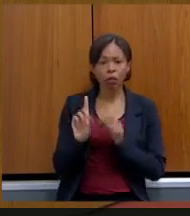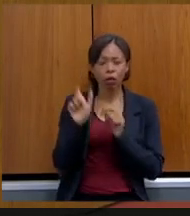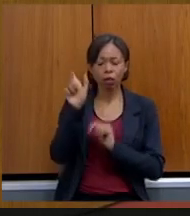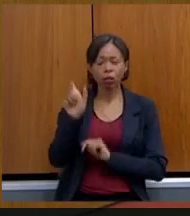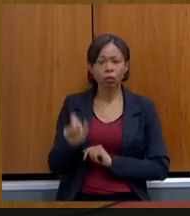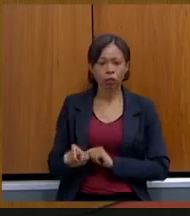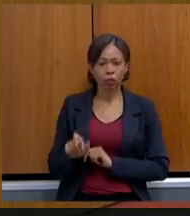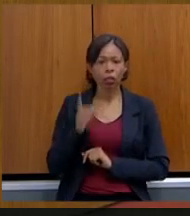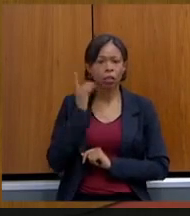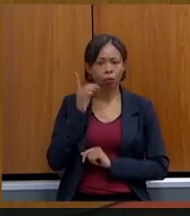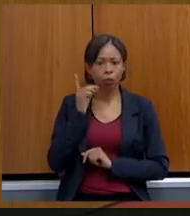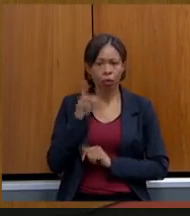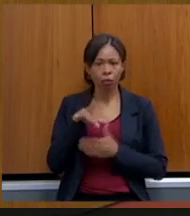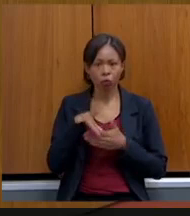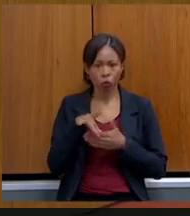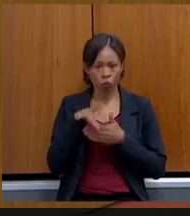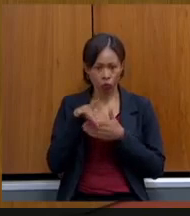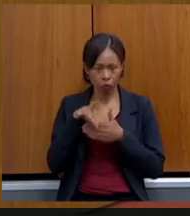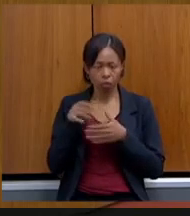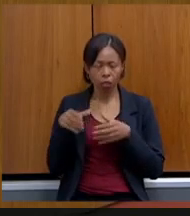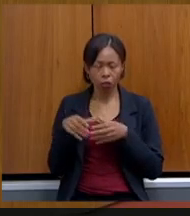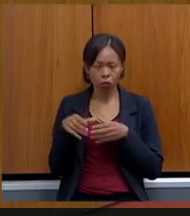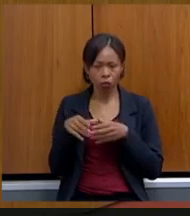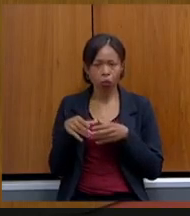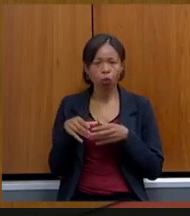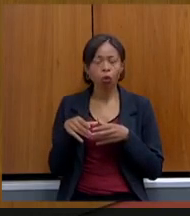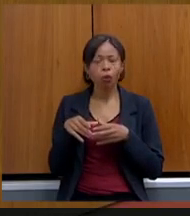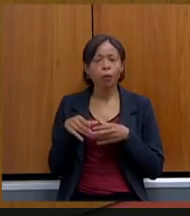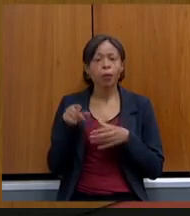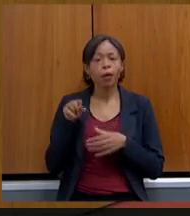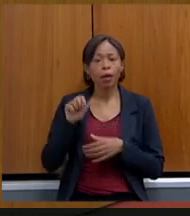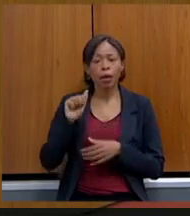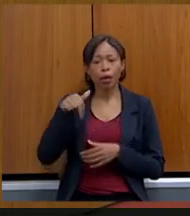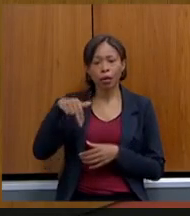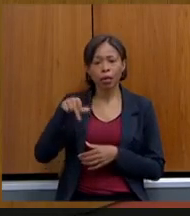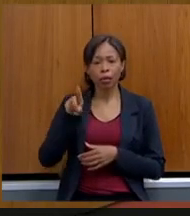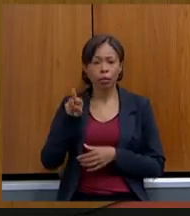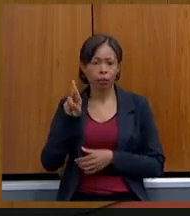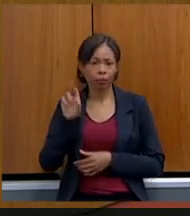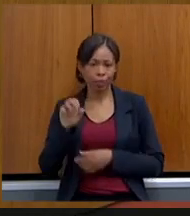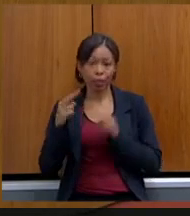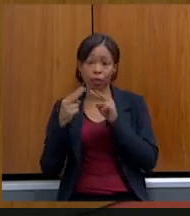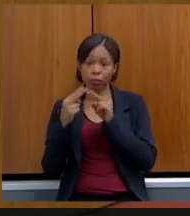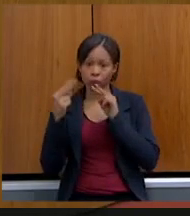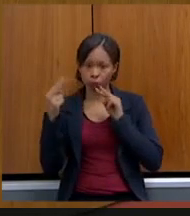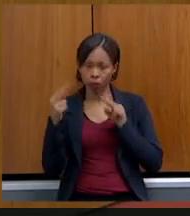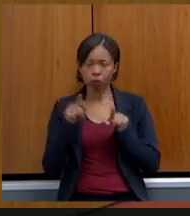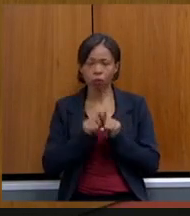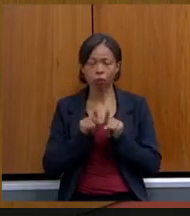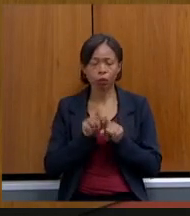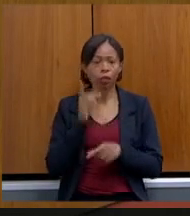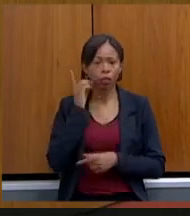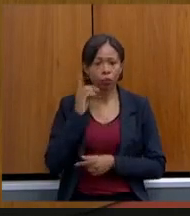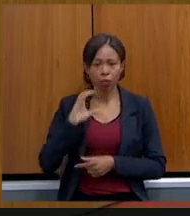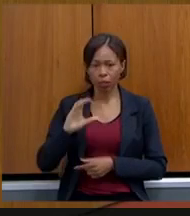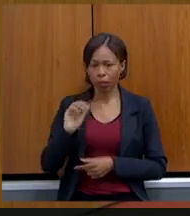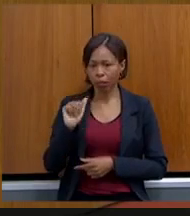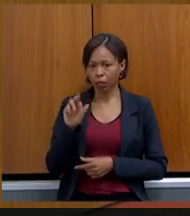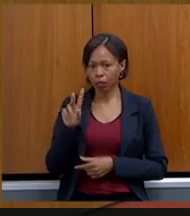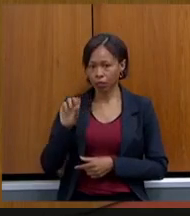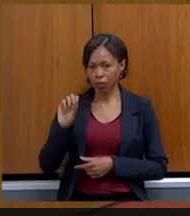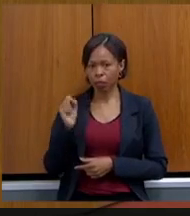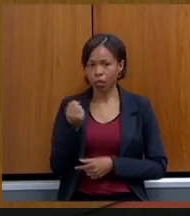e líder do bloco democracia e luta Deputado André Quintão que está presente conosco virtualmente também o deputado Carlos Pimenta